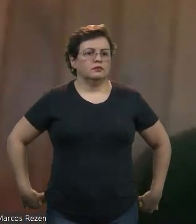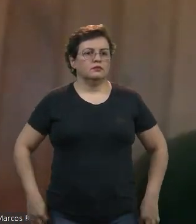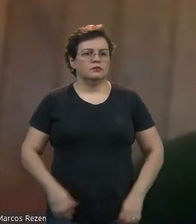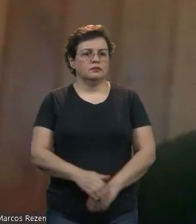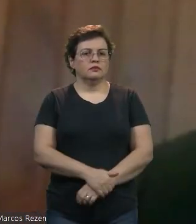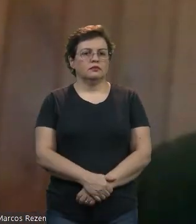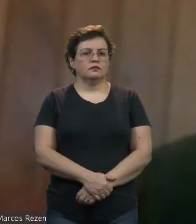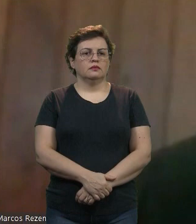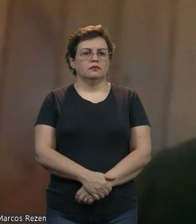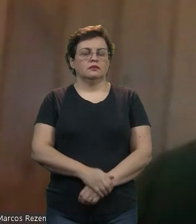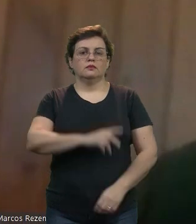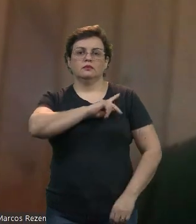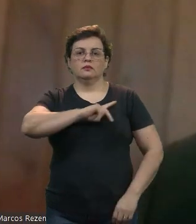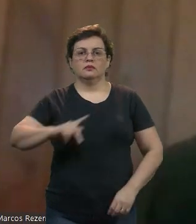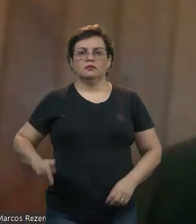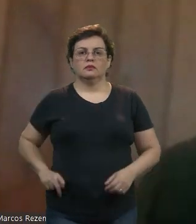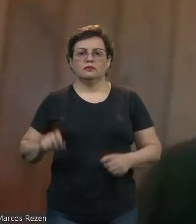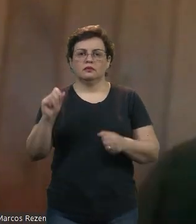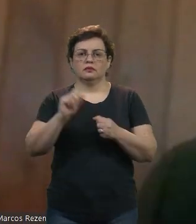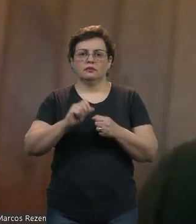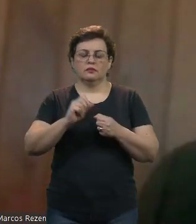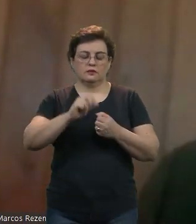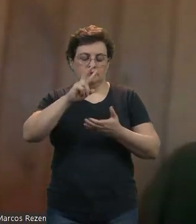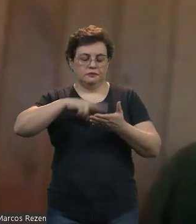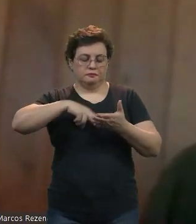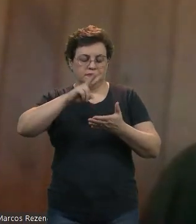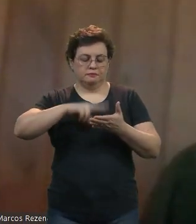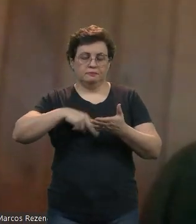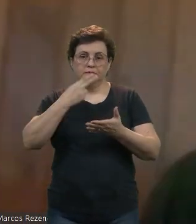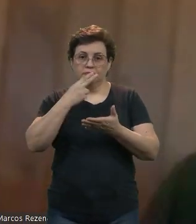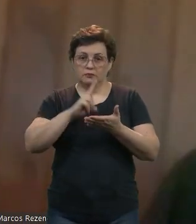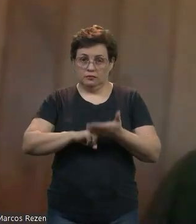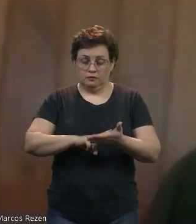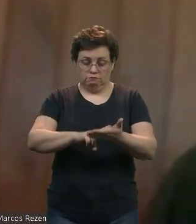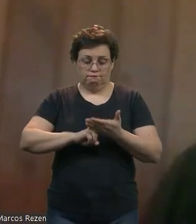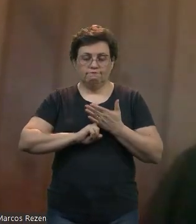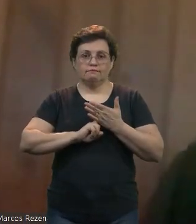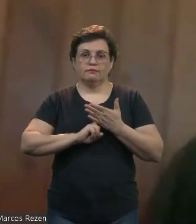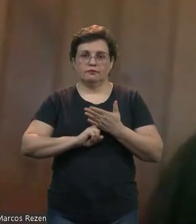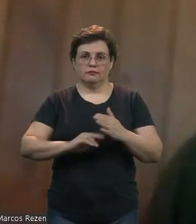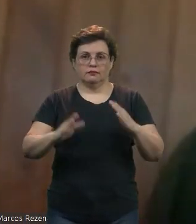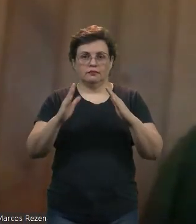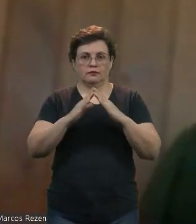A presidência fará a leitura das correspondências recebidas pela Casa.